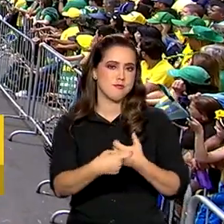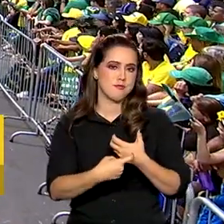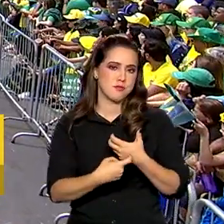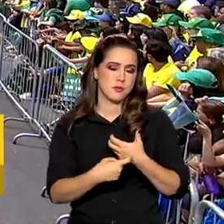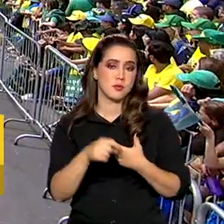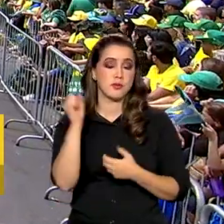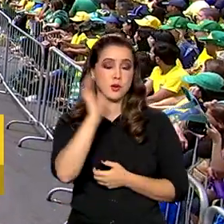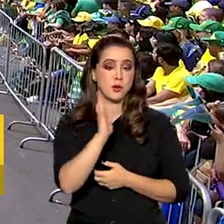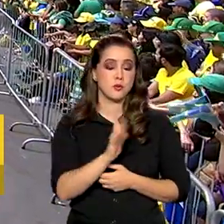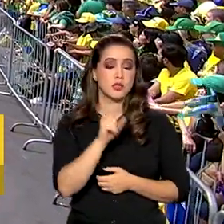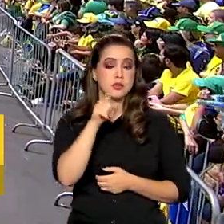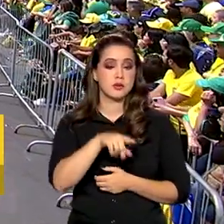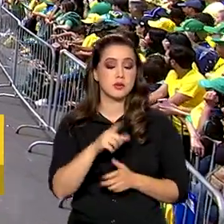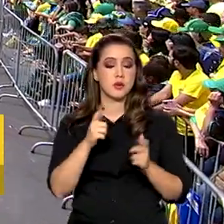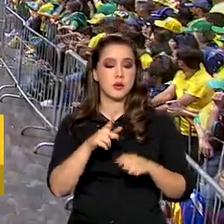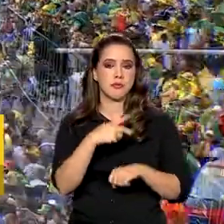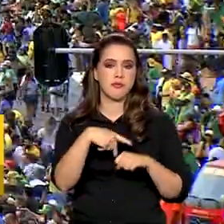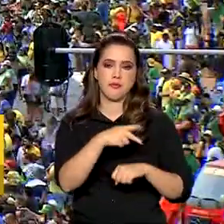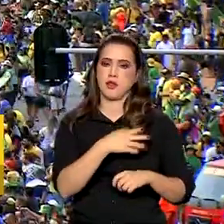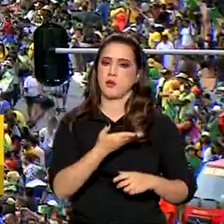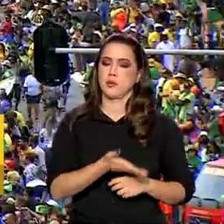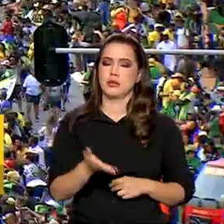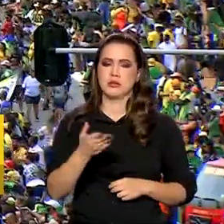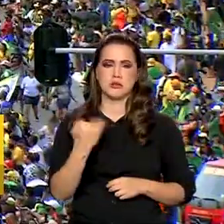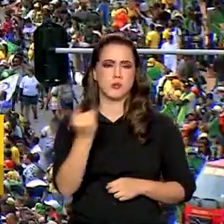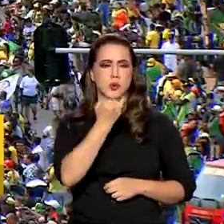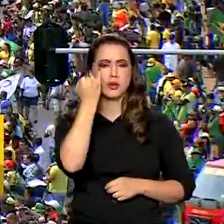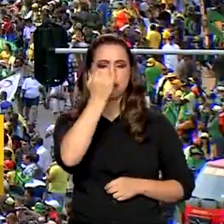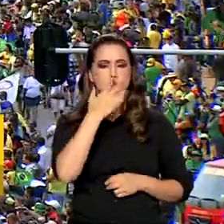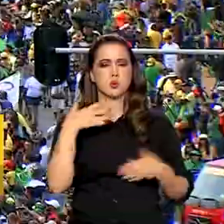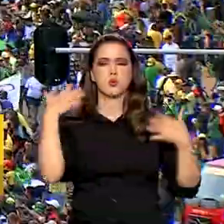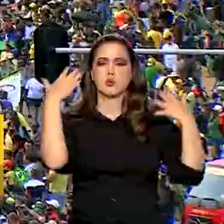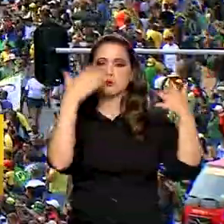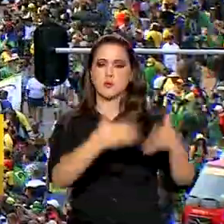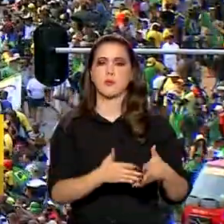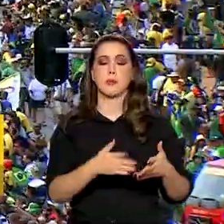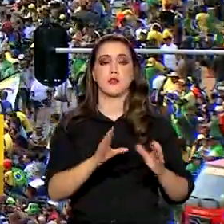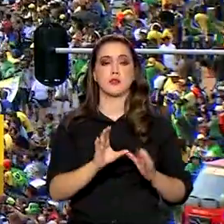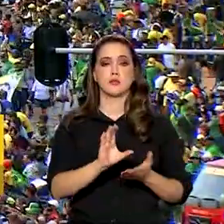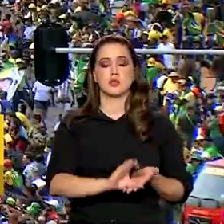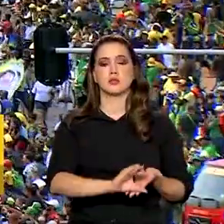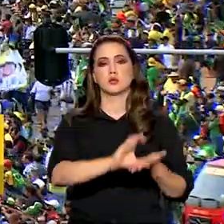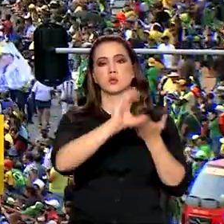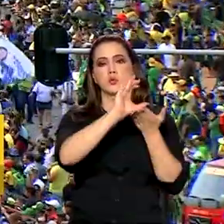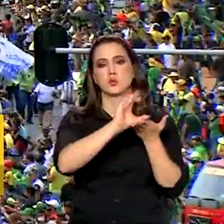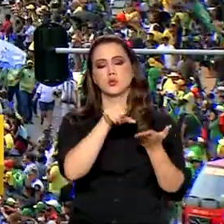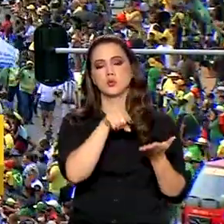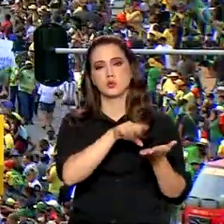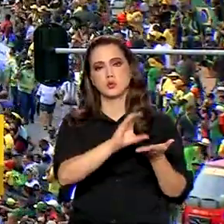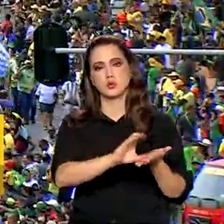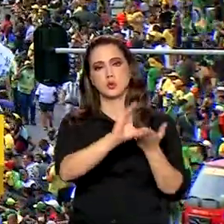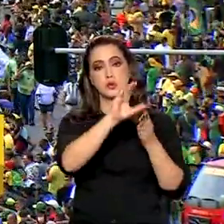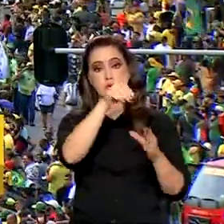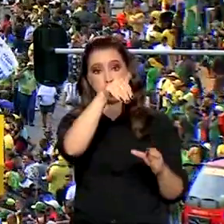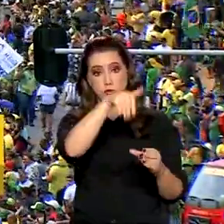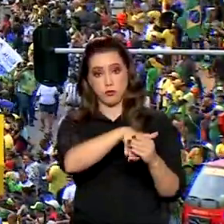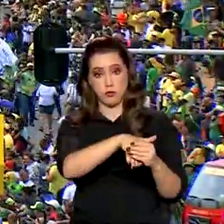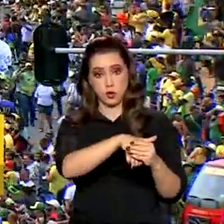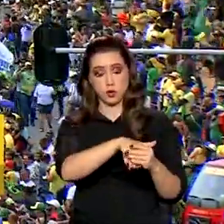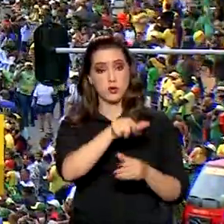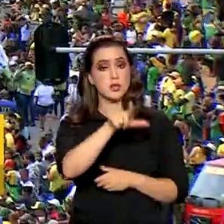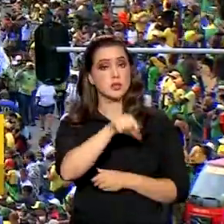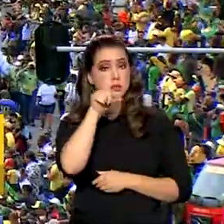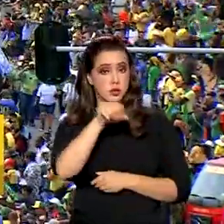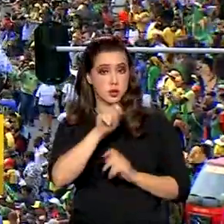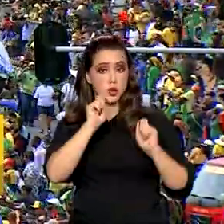O Brasil ele é um país que faz parte do Conselho, que tem o voto nas decisões